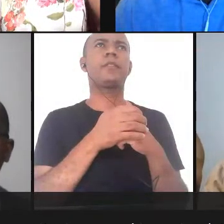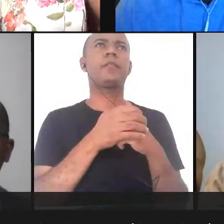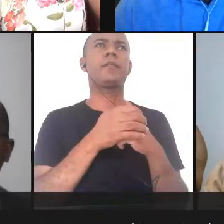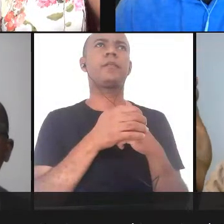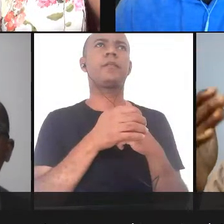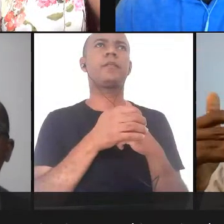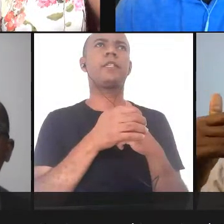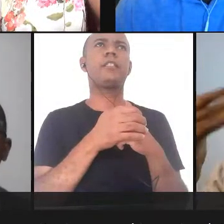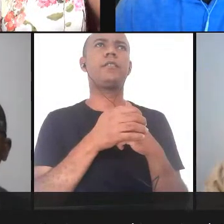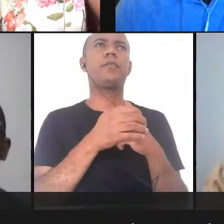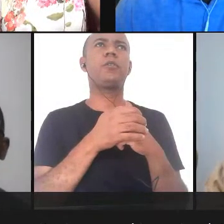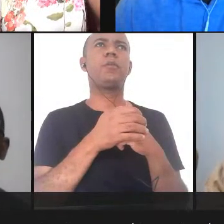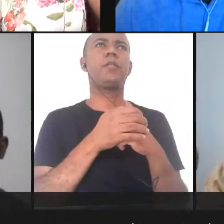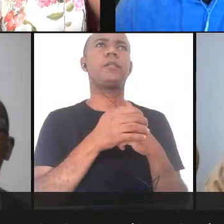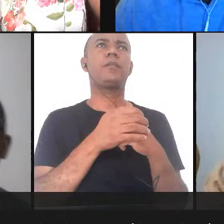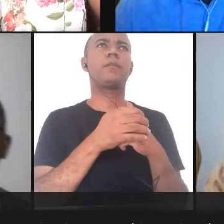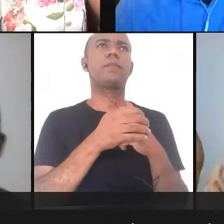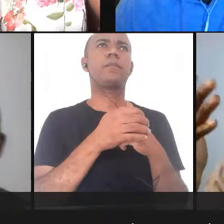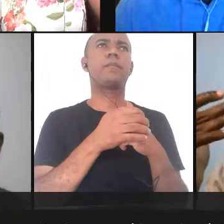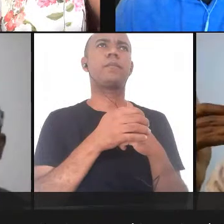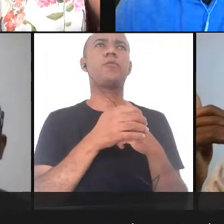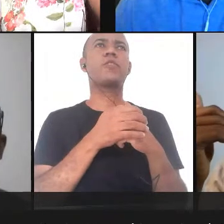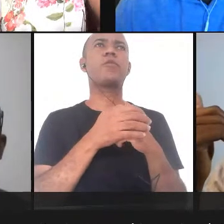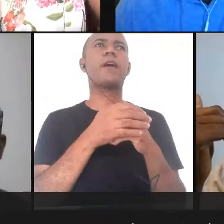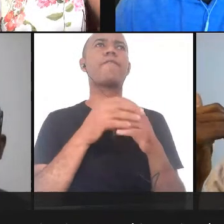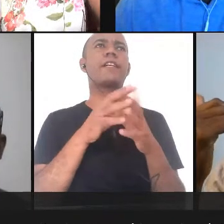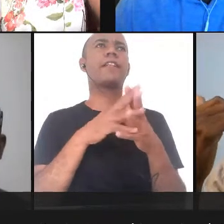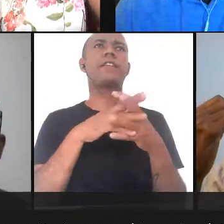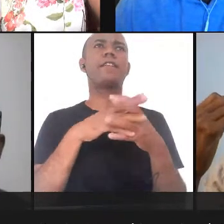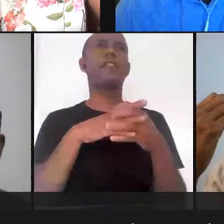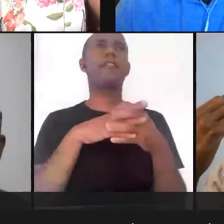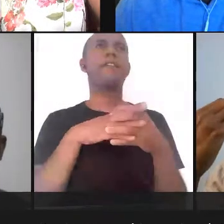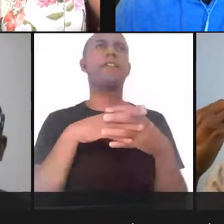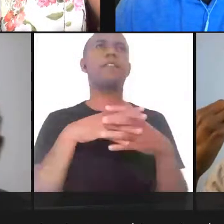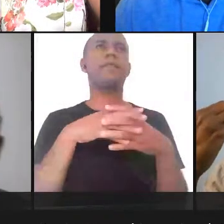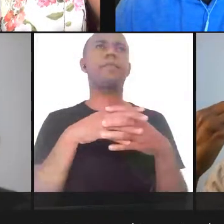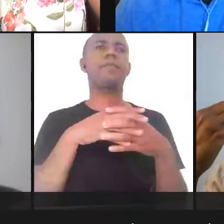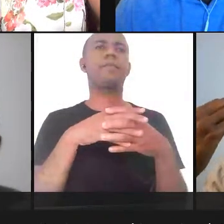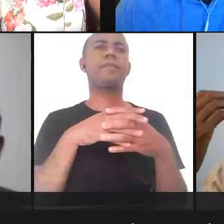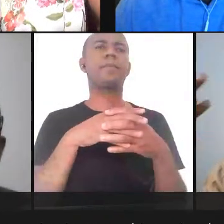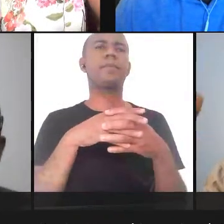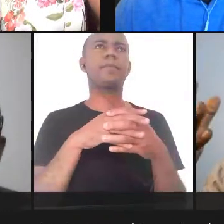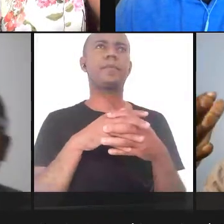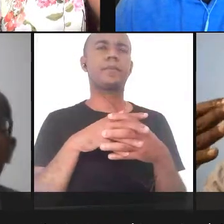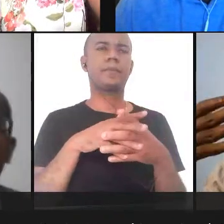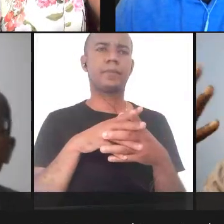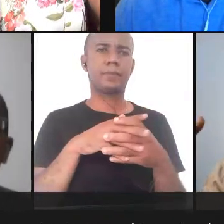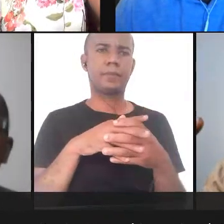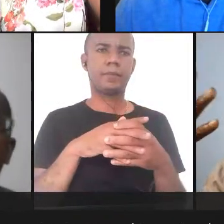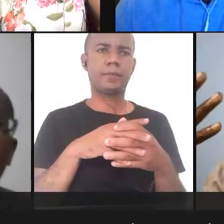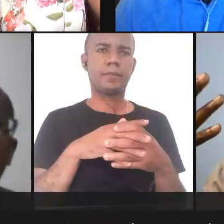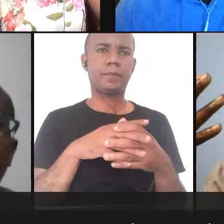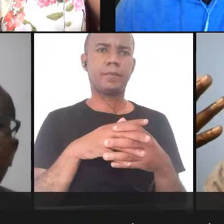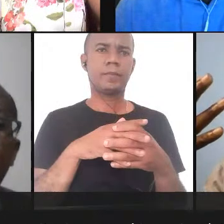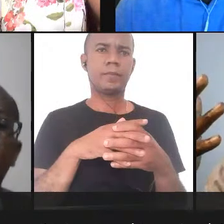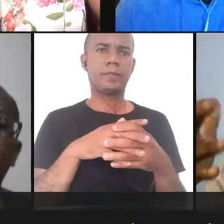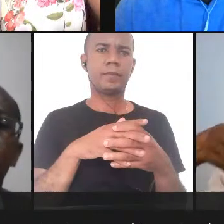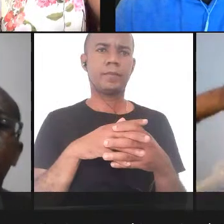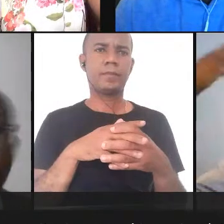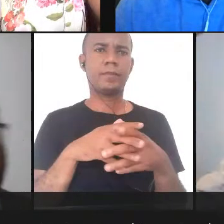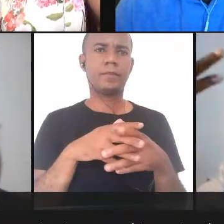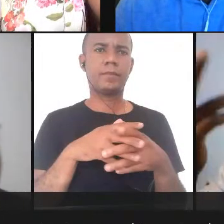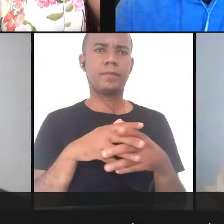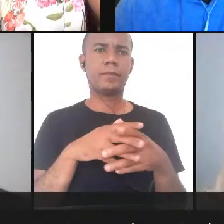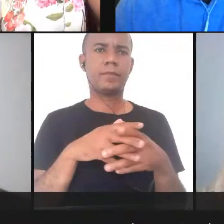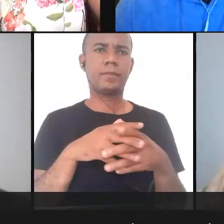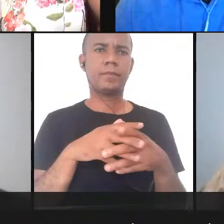desaparece por causa da corrupção e tantas outras coisas que mancham a própria nação.